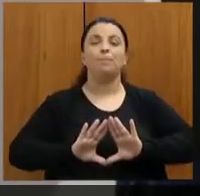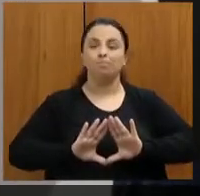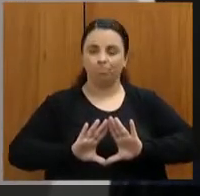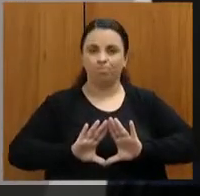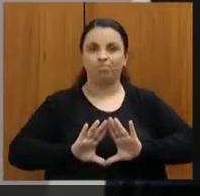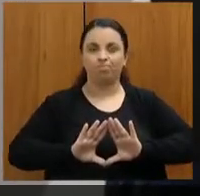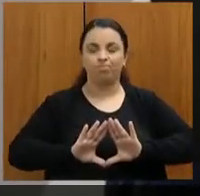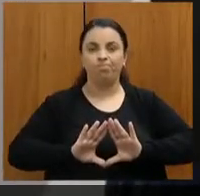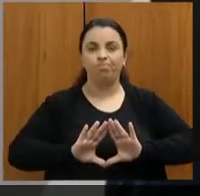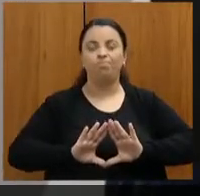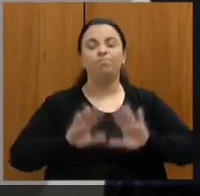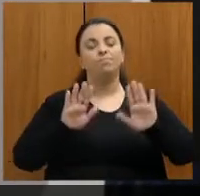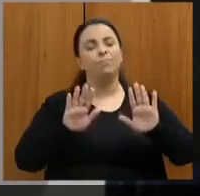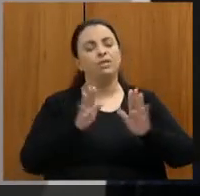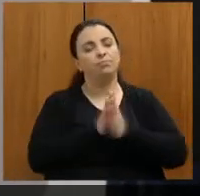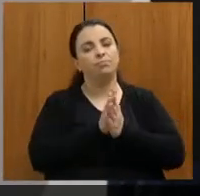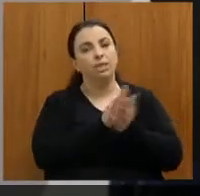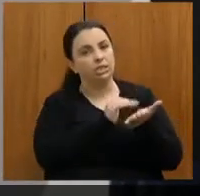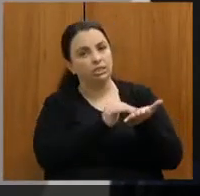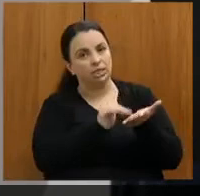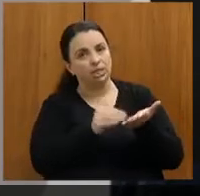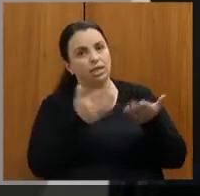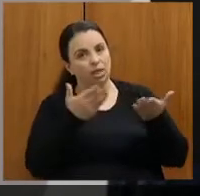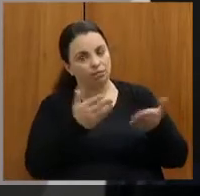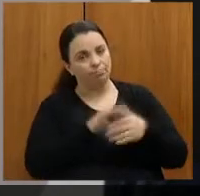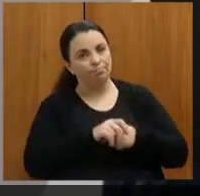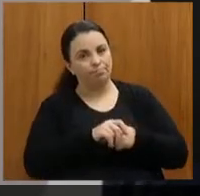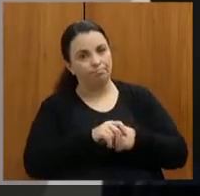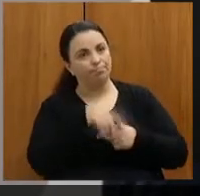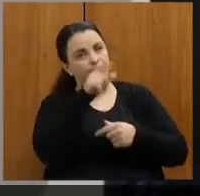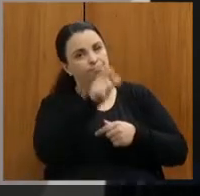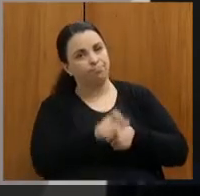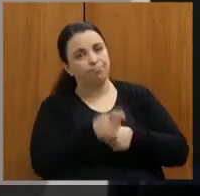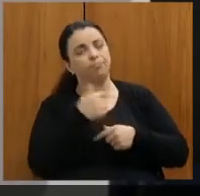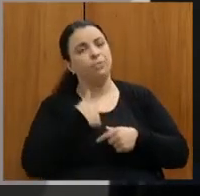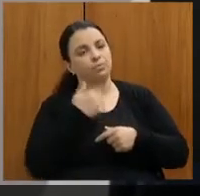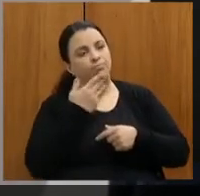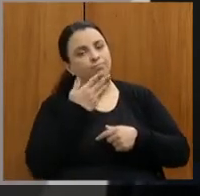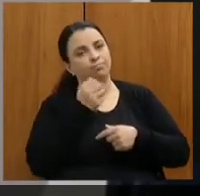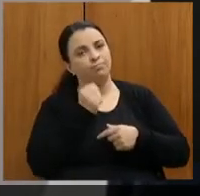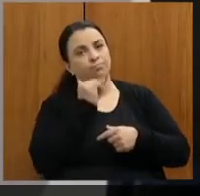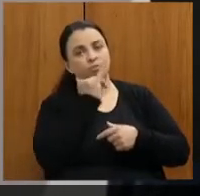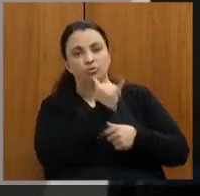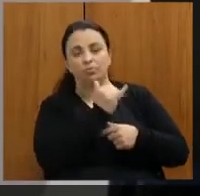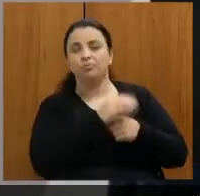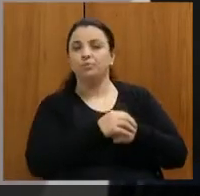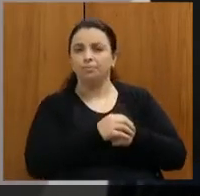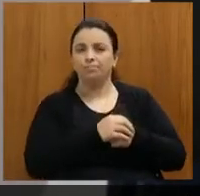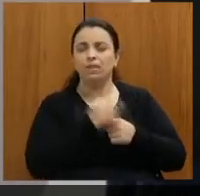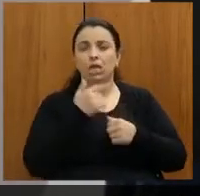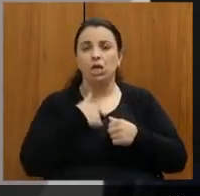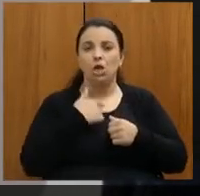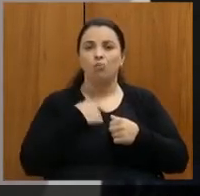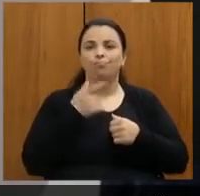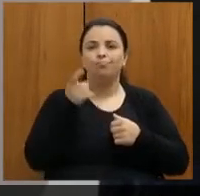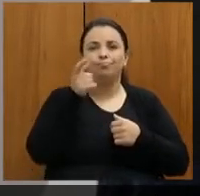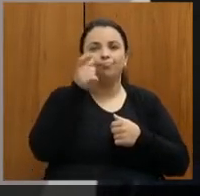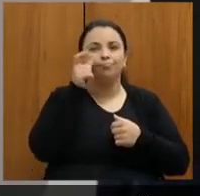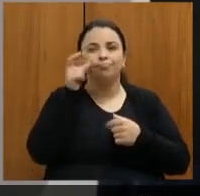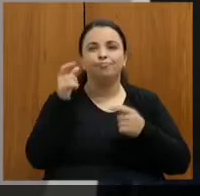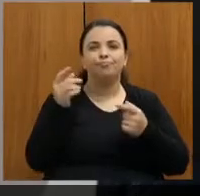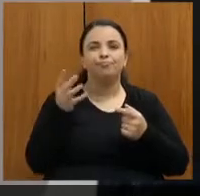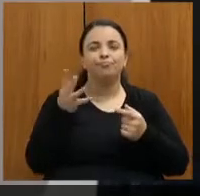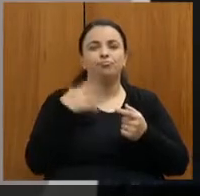secretório eu queria dizer que a gente vai ouvindo e uma coisa a gente tem convicção